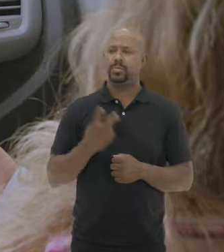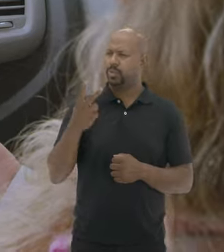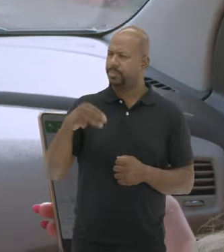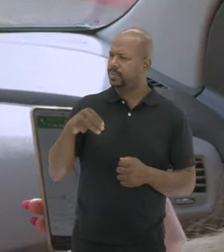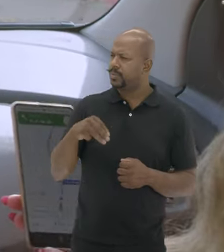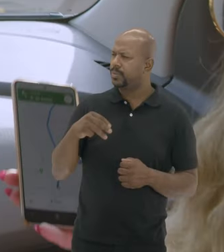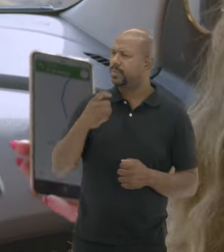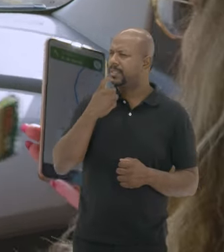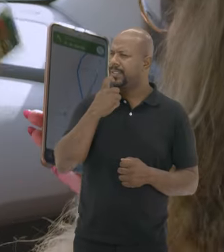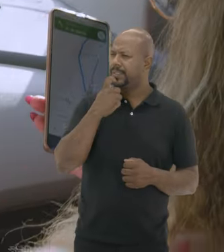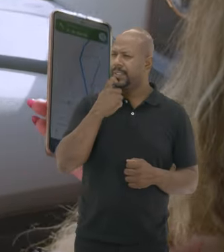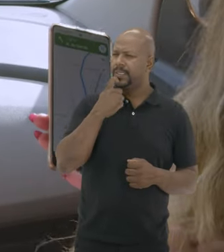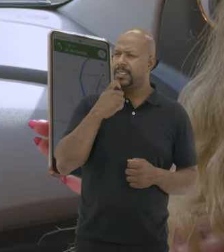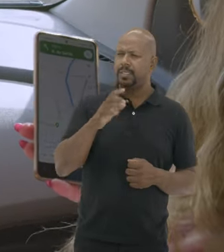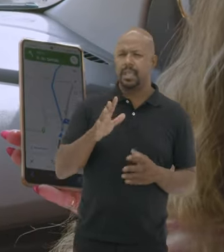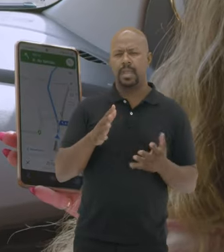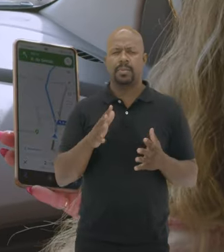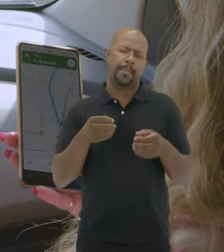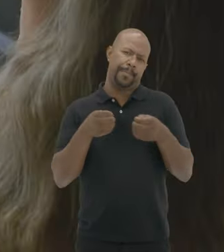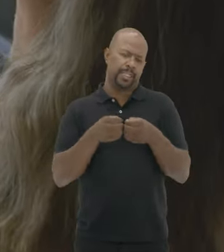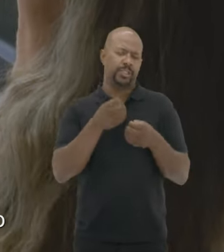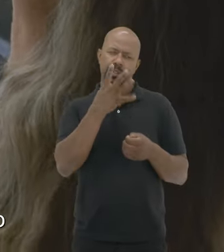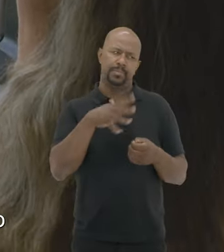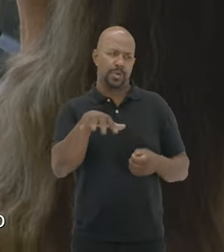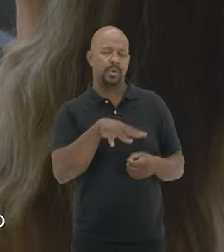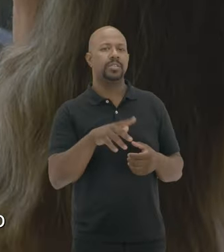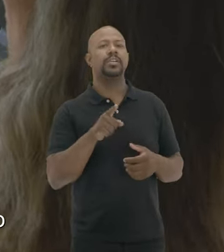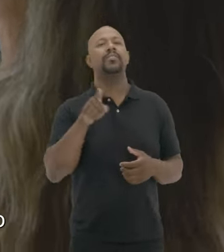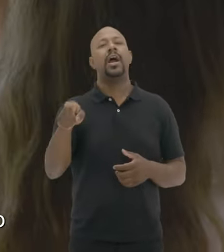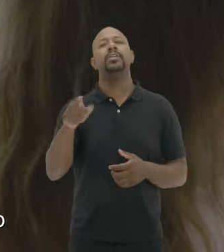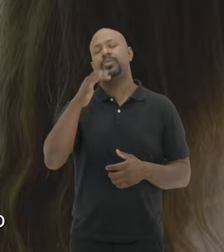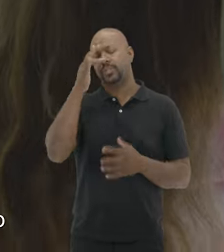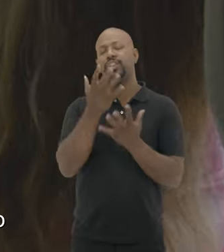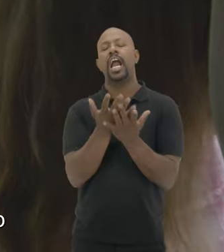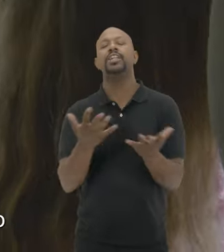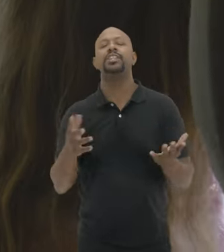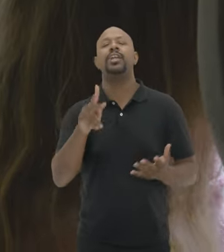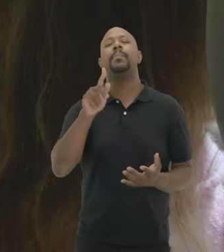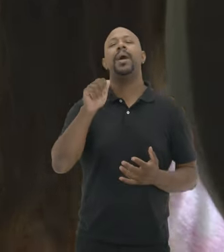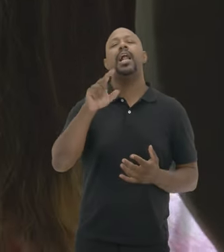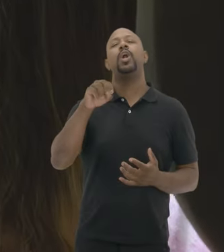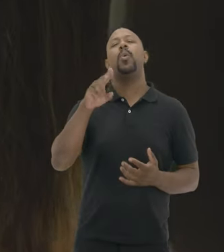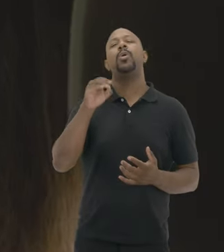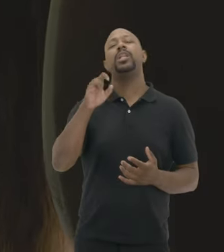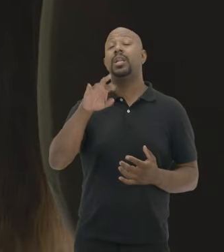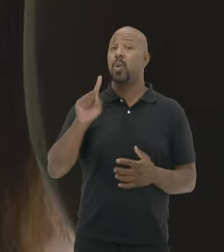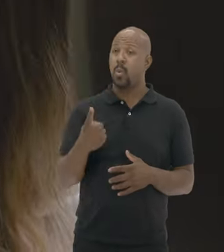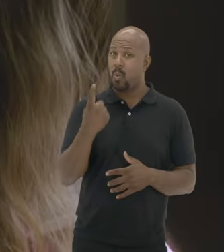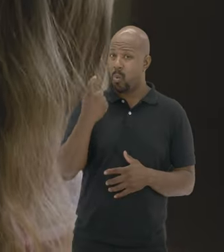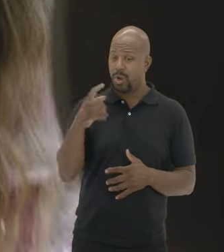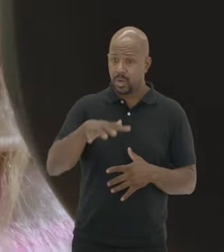dois minutos bom que tudo é pertinho a gente vai no Jardim Paleo Botânico única